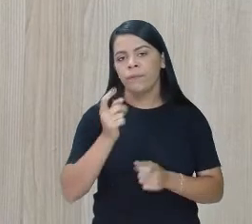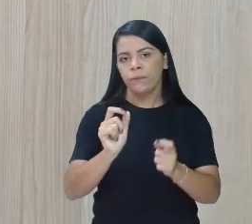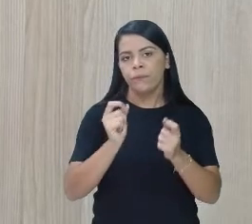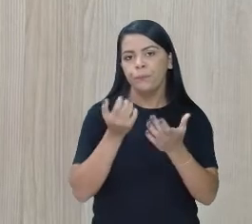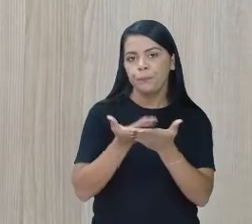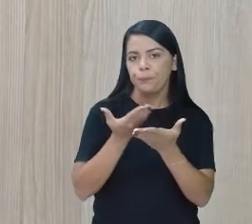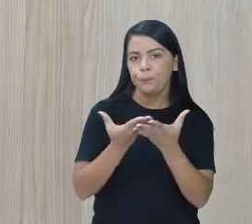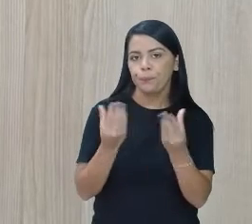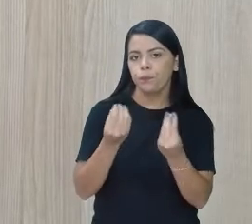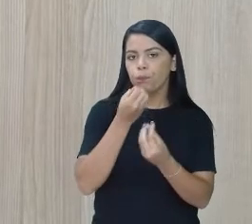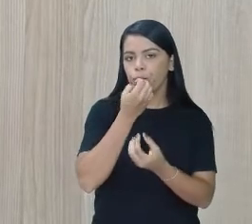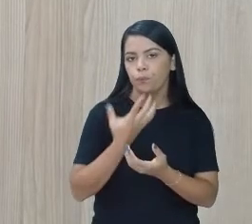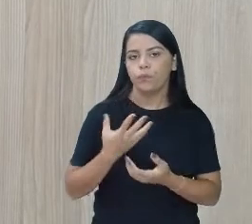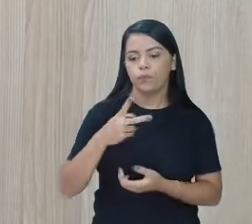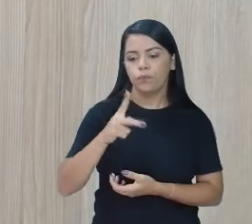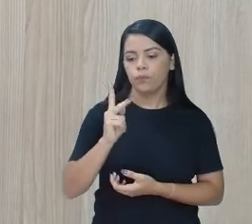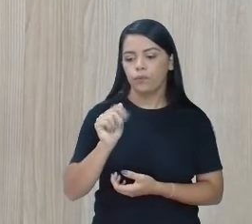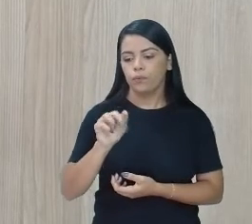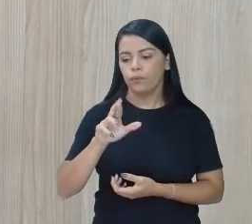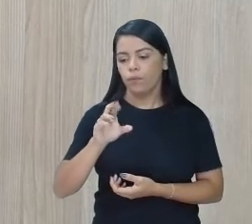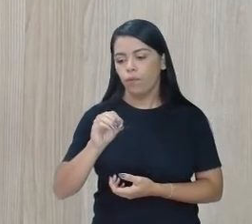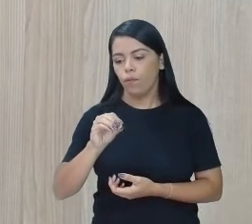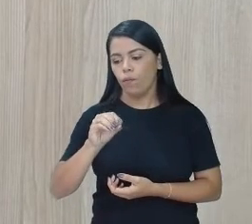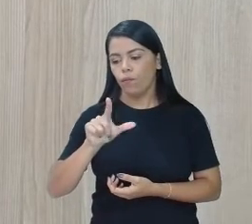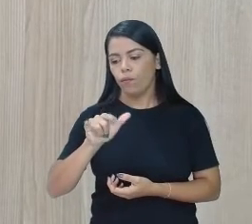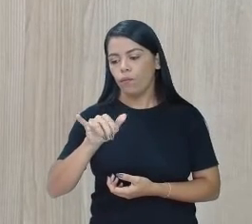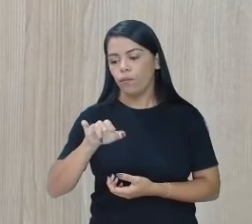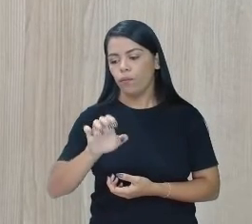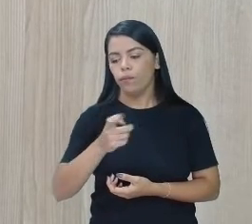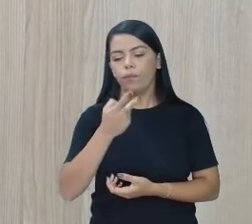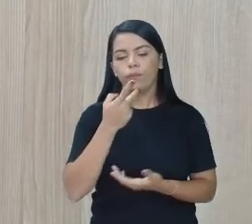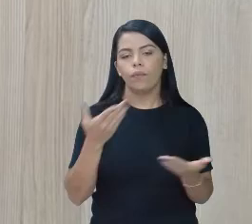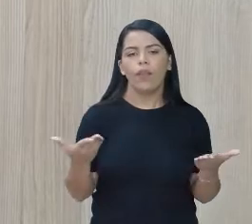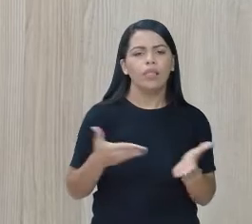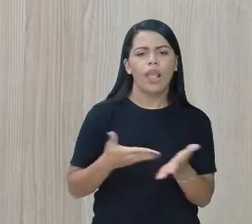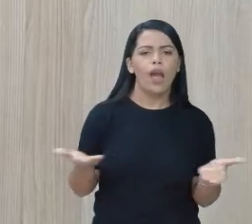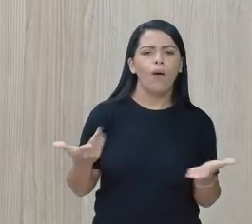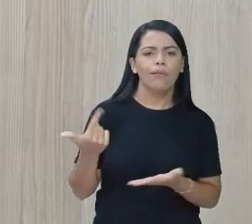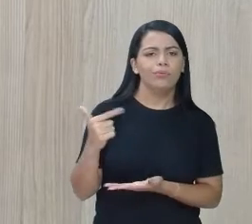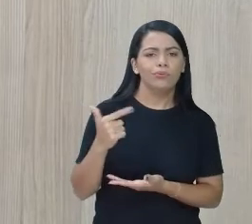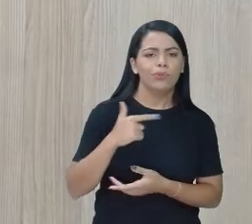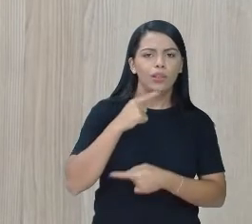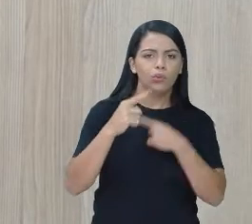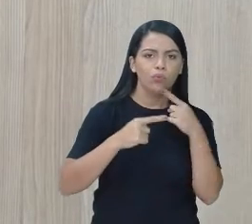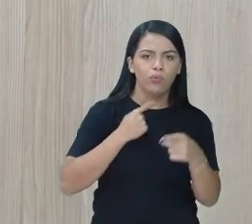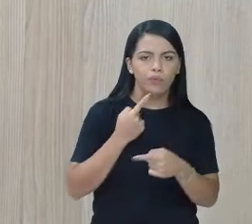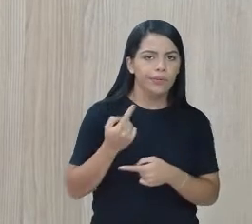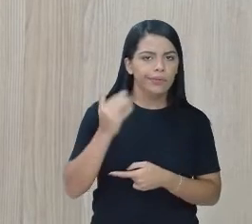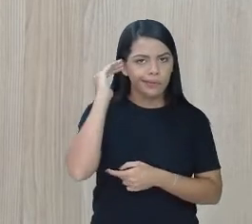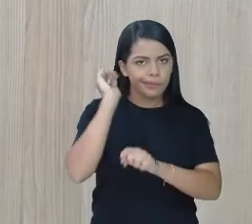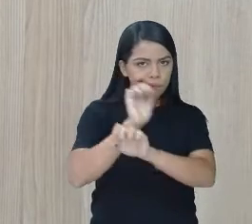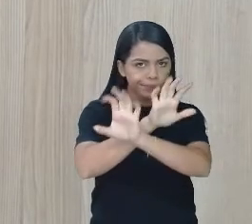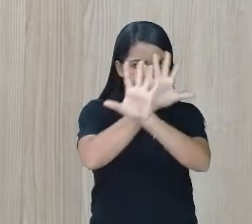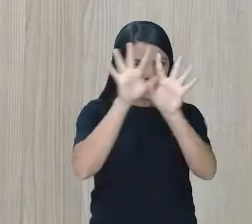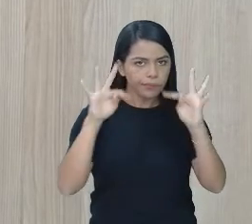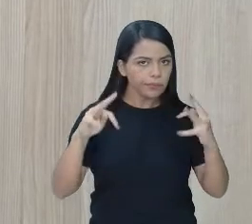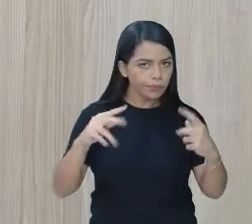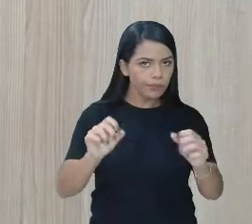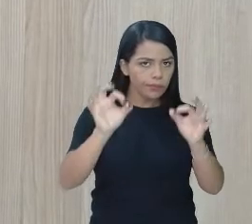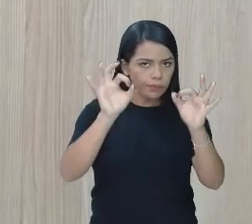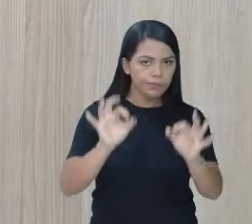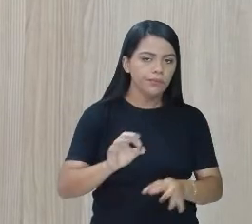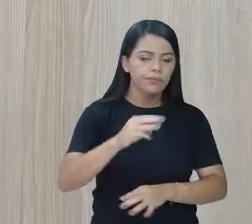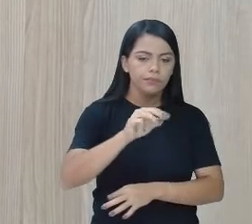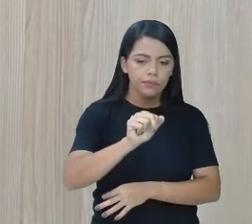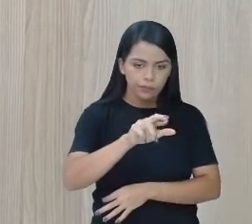boa. Caroline disse que está até agora sem dúvidas e que ela está entendendo, e Maria acabou de falar também